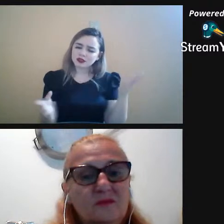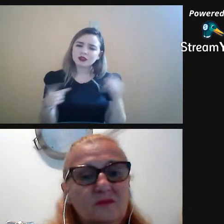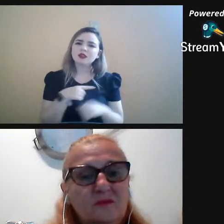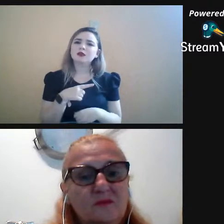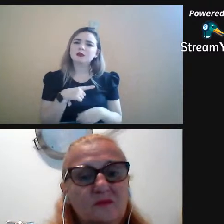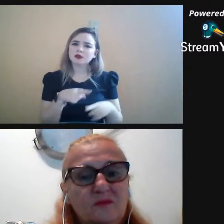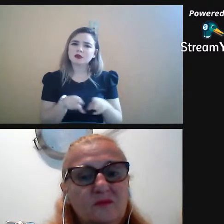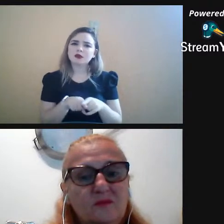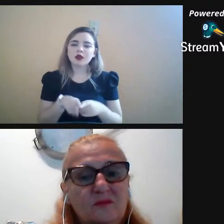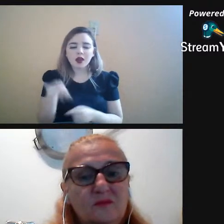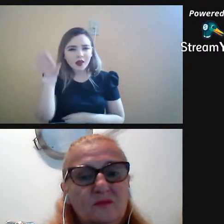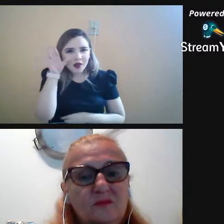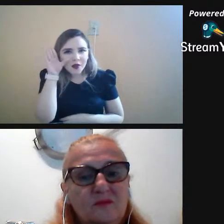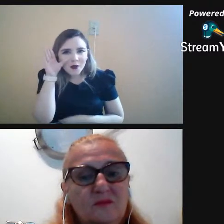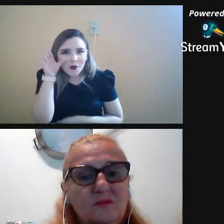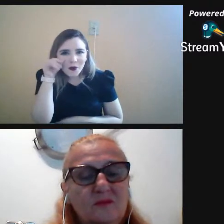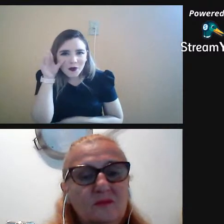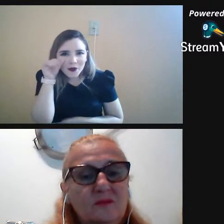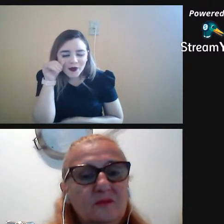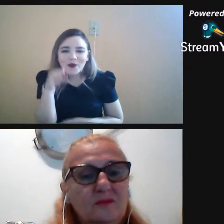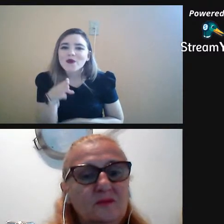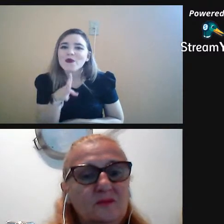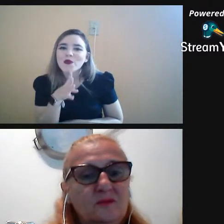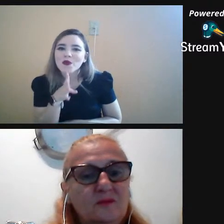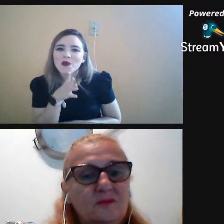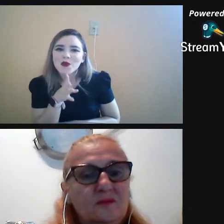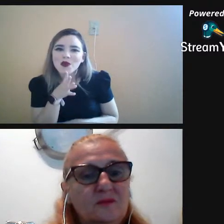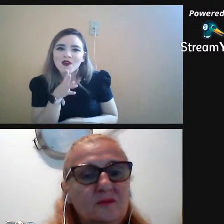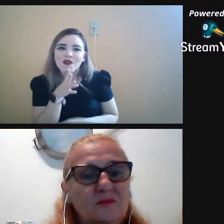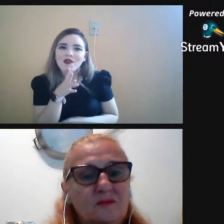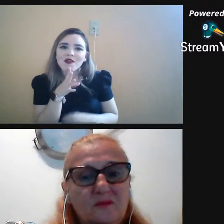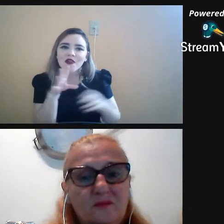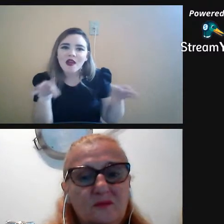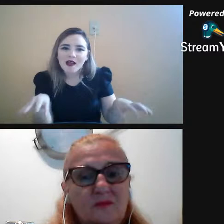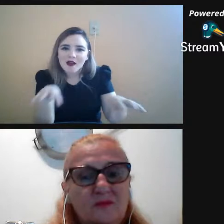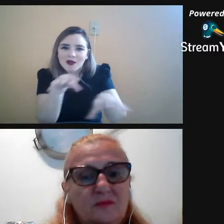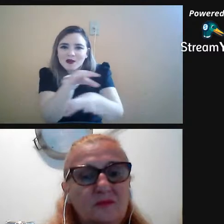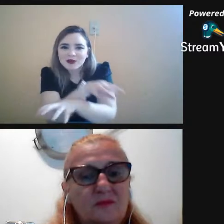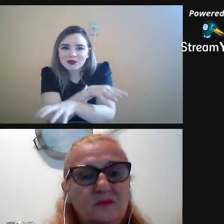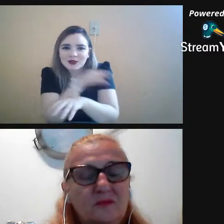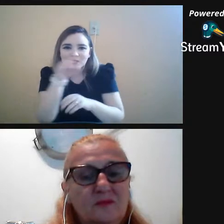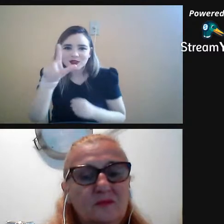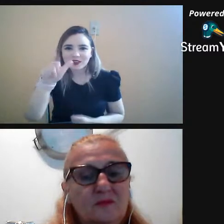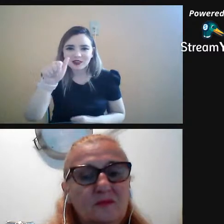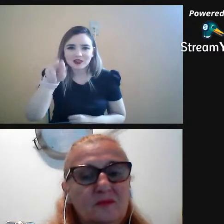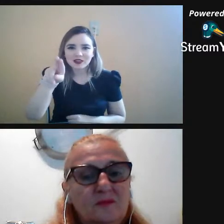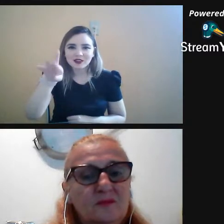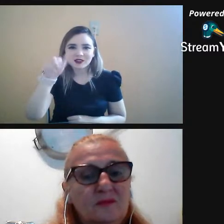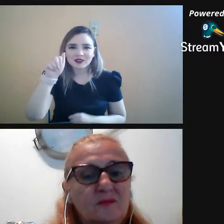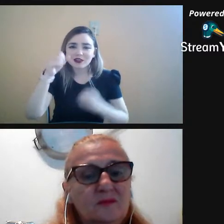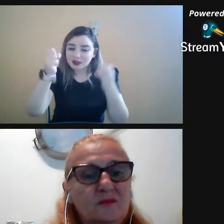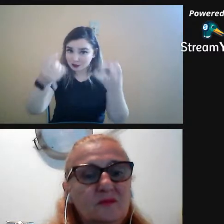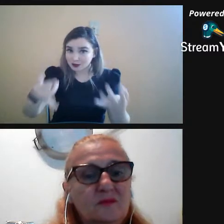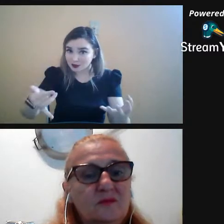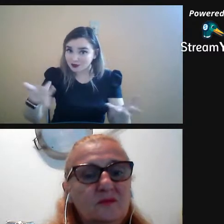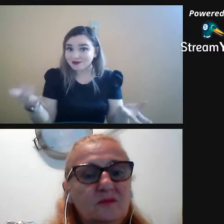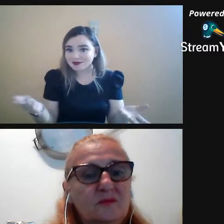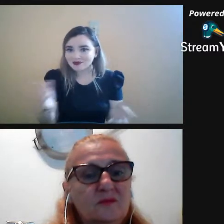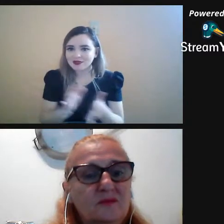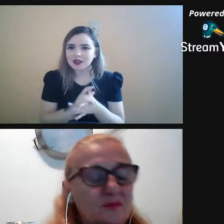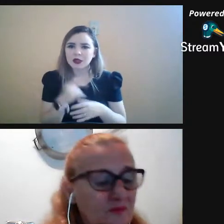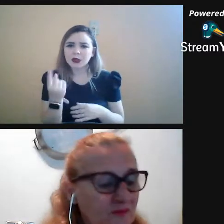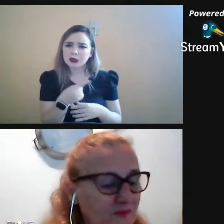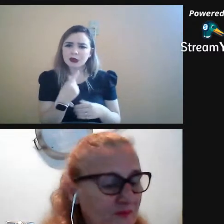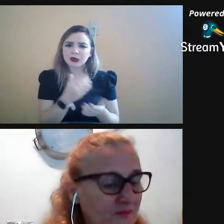curiosidade de conhecer de perto esses biomas que a Laura falou? Então, a gente começou dizendo